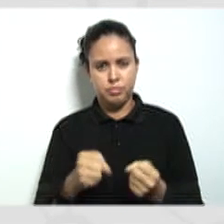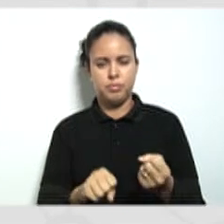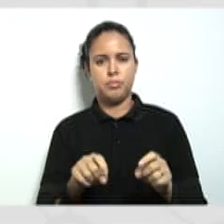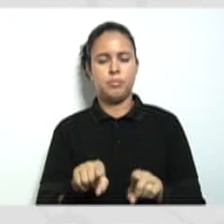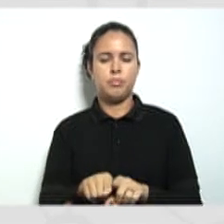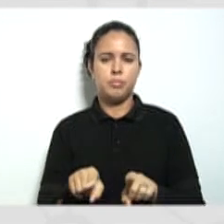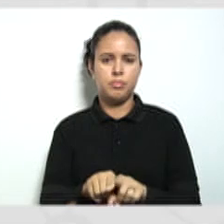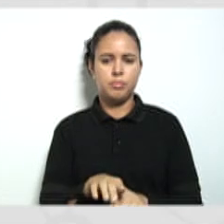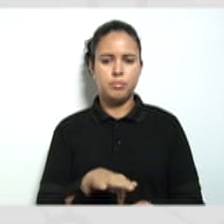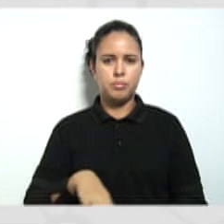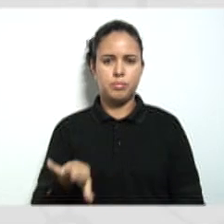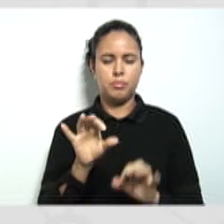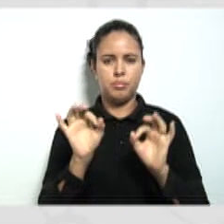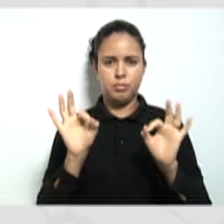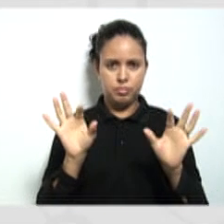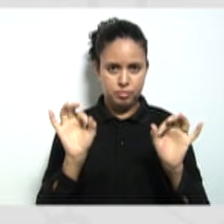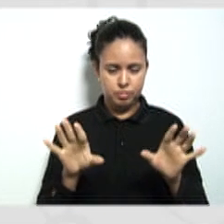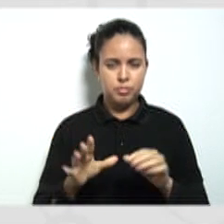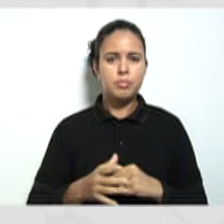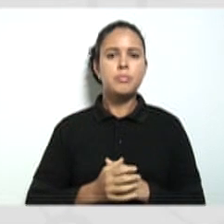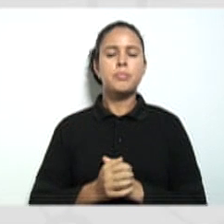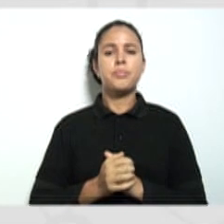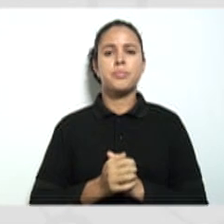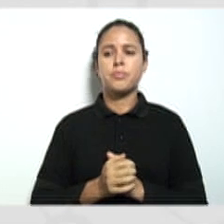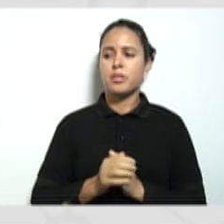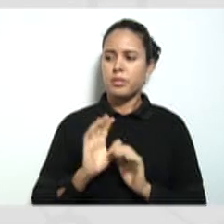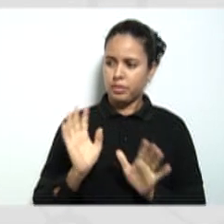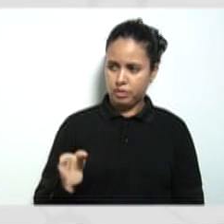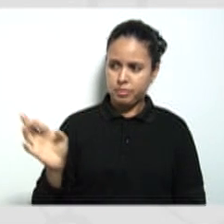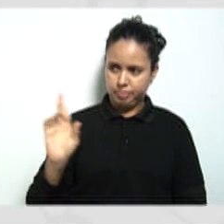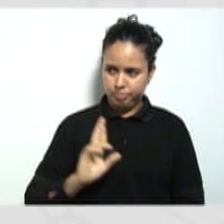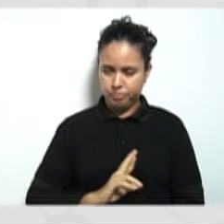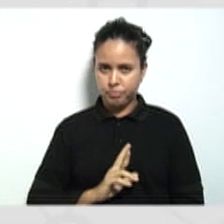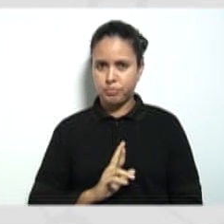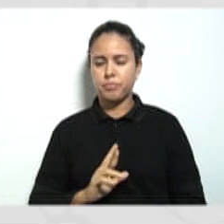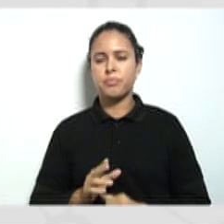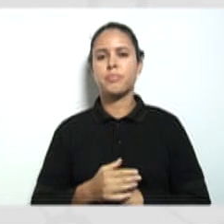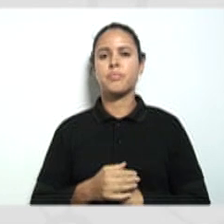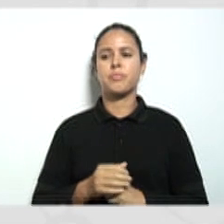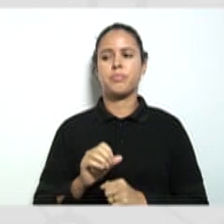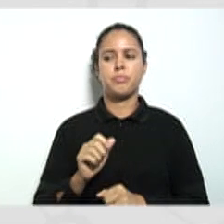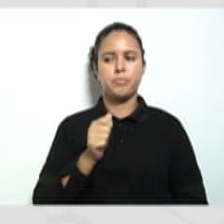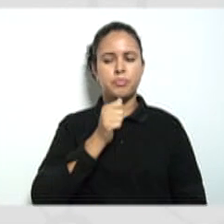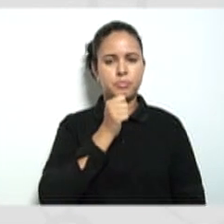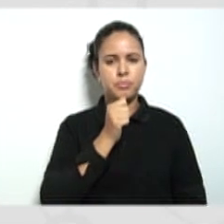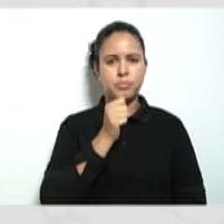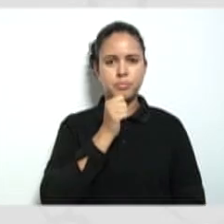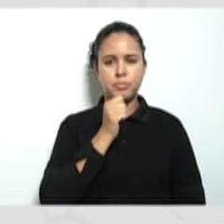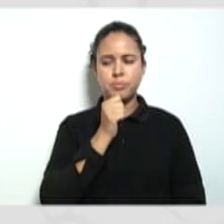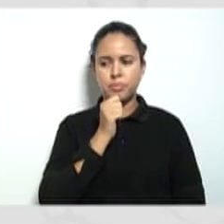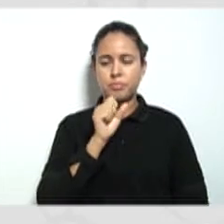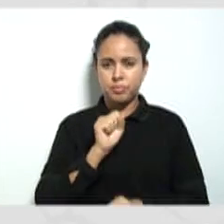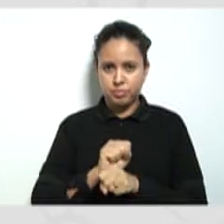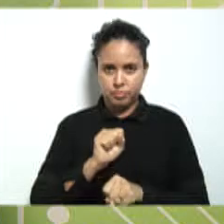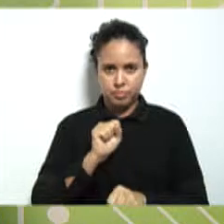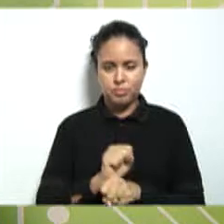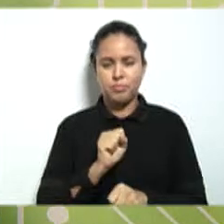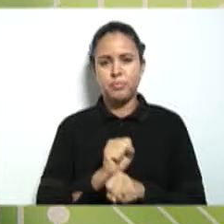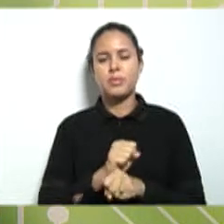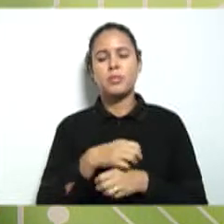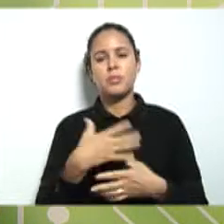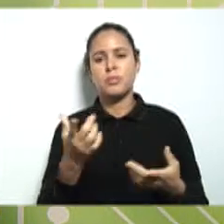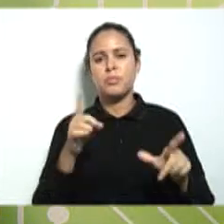especial. Nós recebemos alguma resposta, professor Anderson? Ainda não. Gente, manda Continuamos sua aguardando. resposta, fala qual é a letra